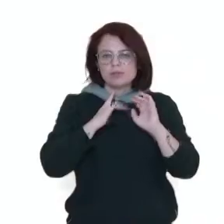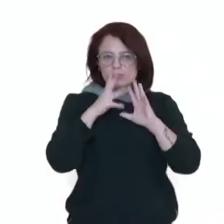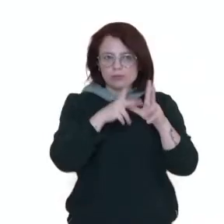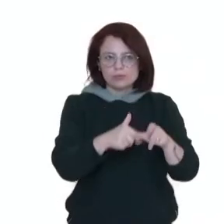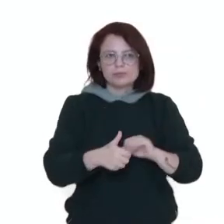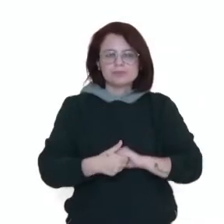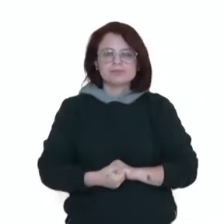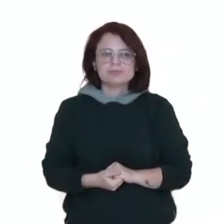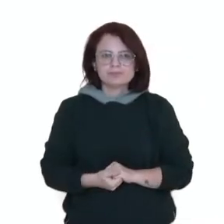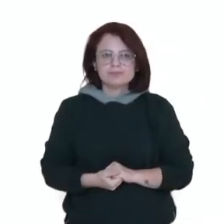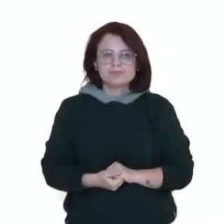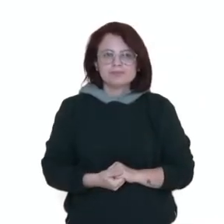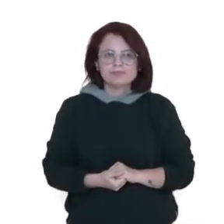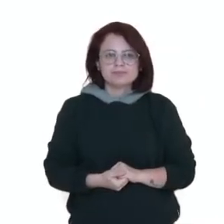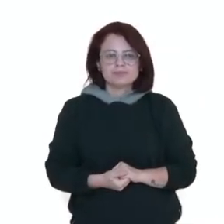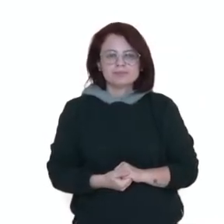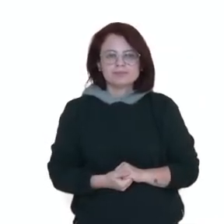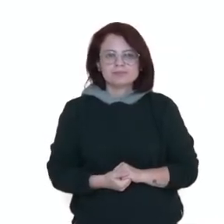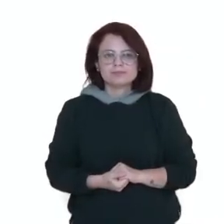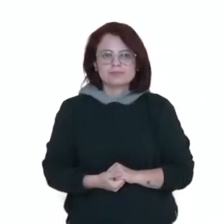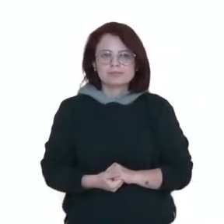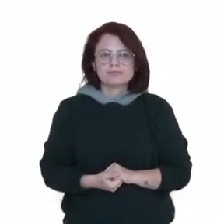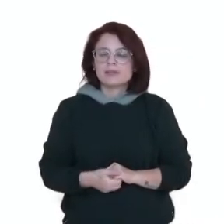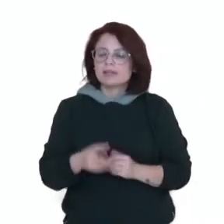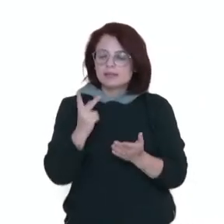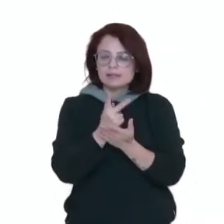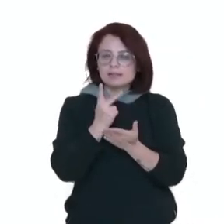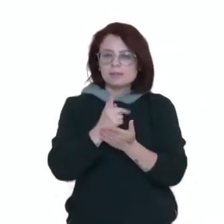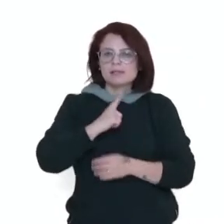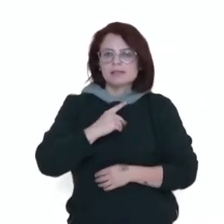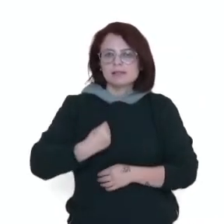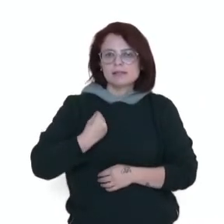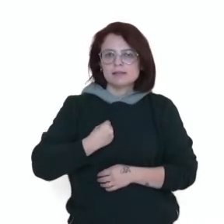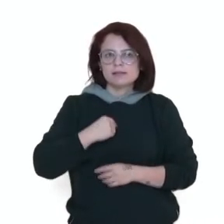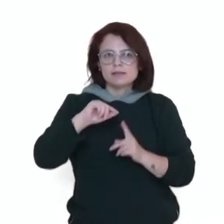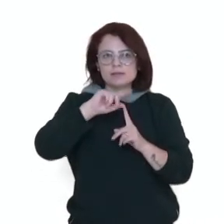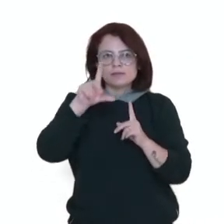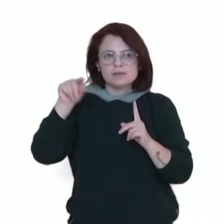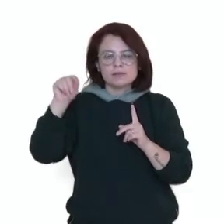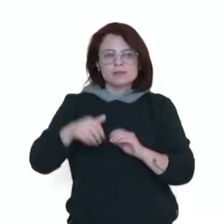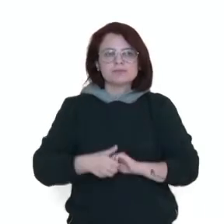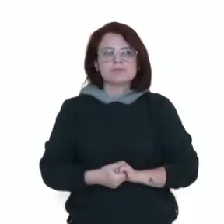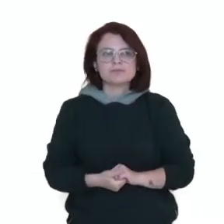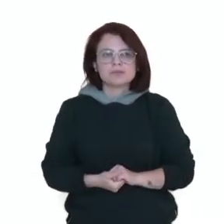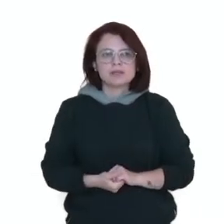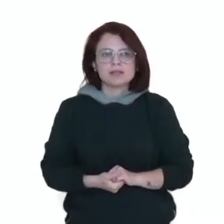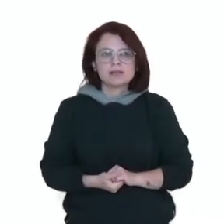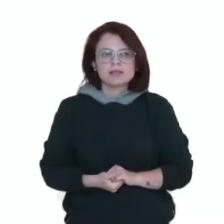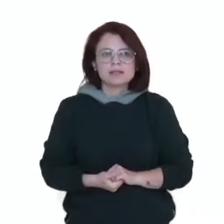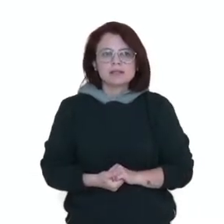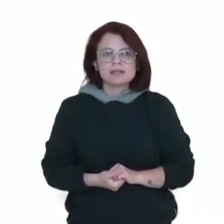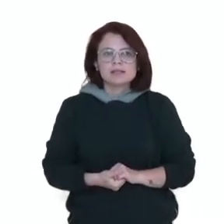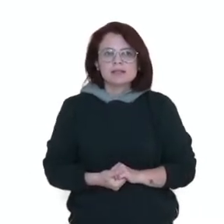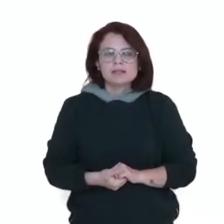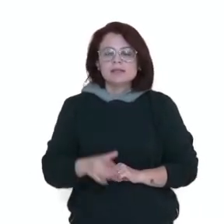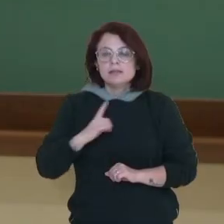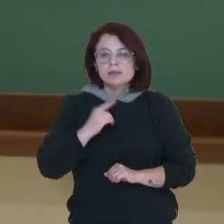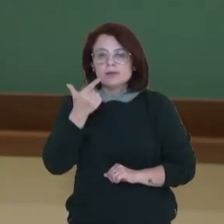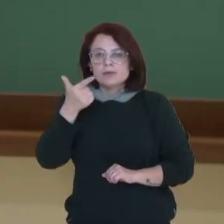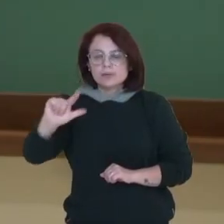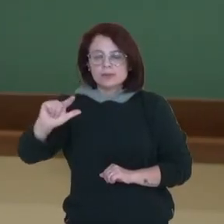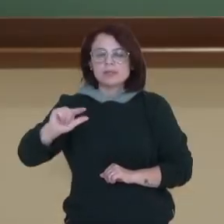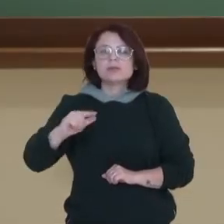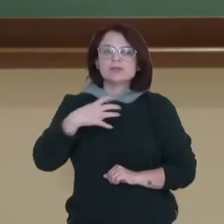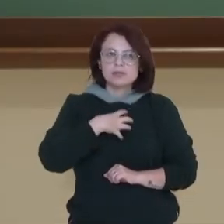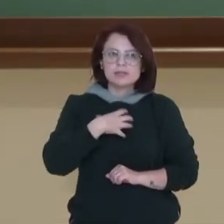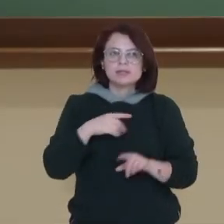diferença de pressão osmótica existente entre as folhas e as raízes, ok? Tem uma outra questão aqui